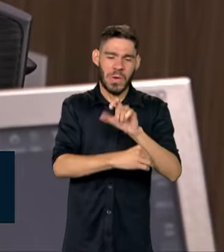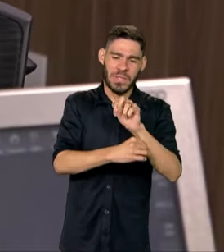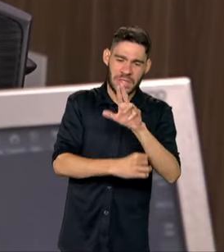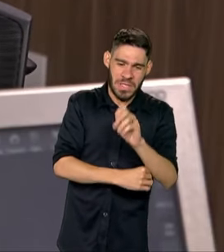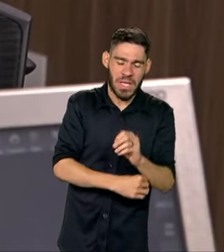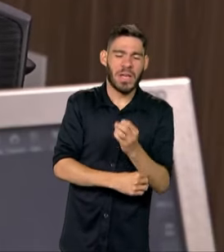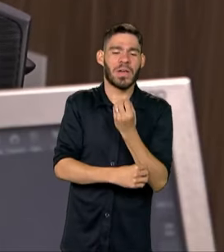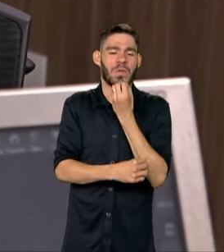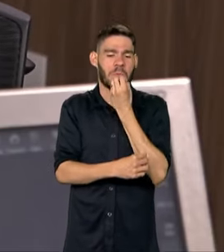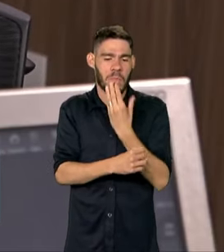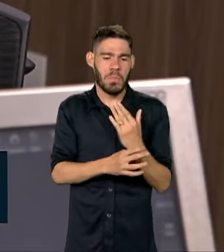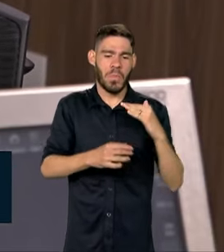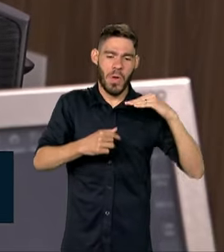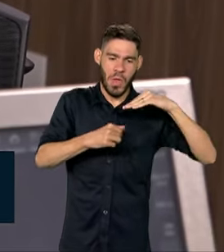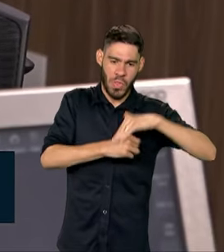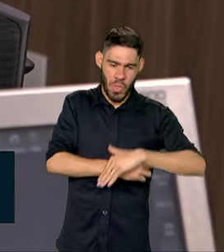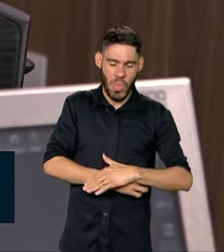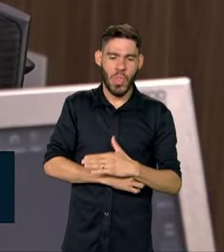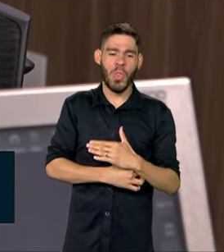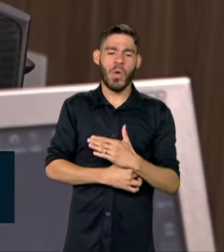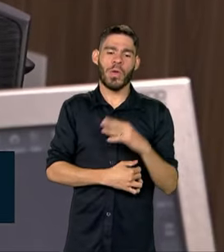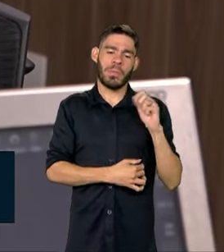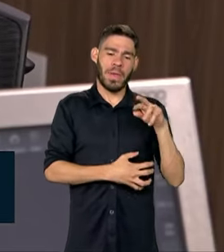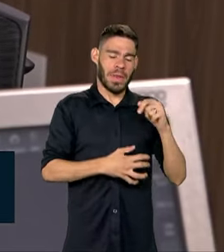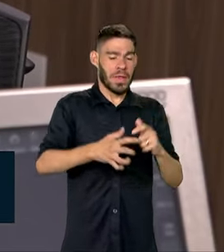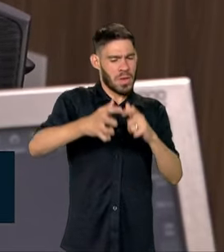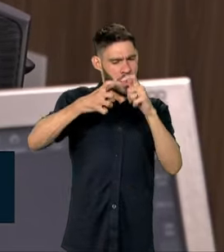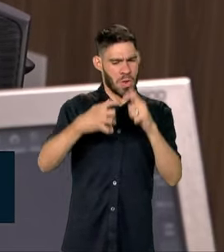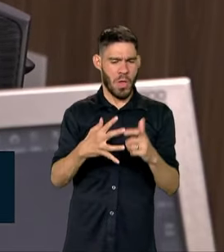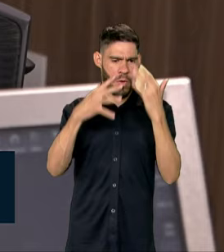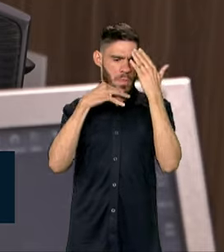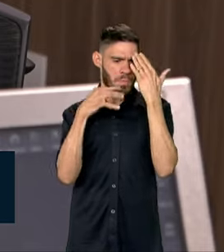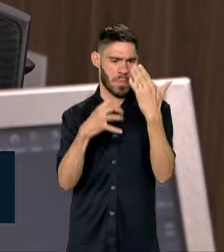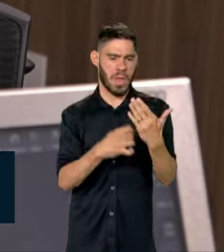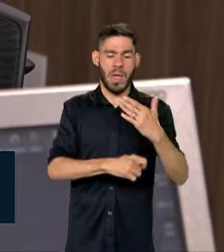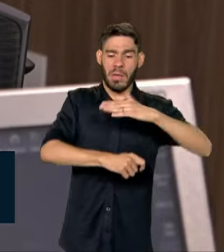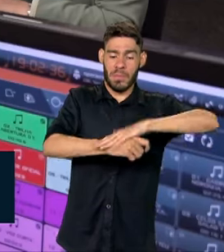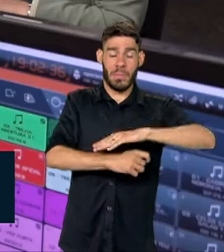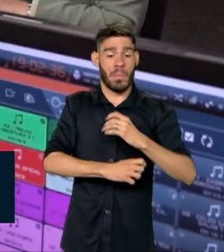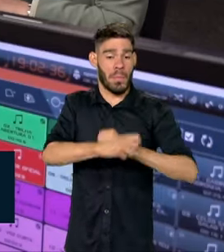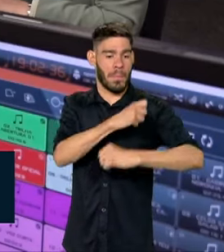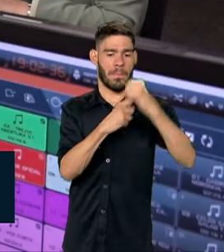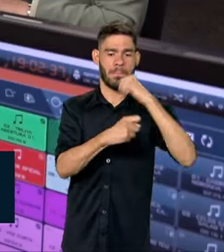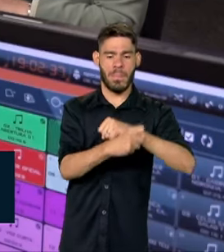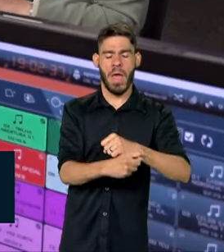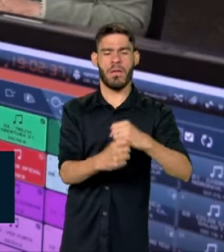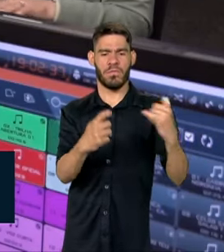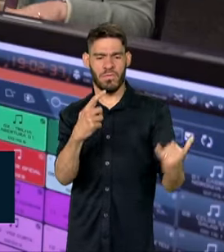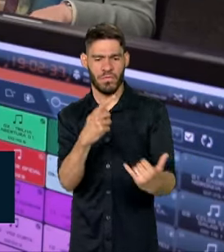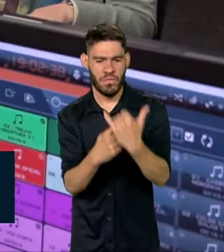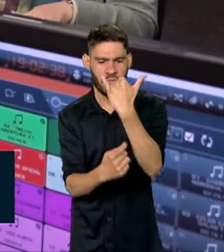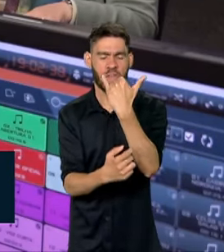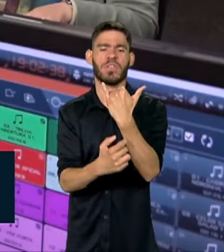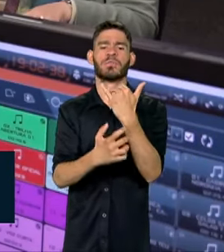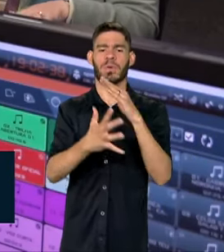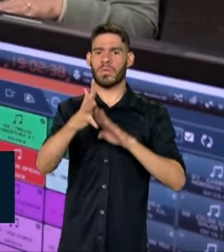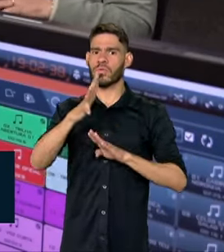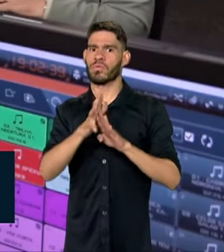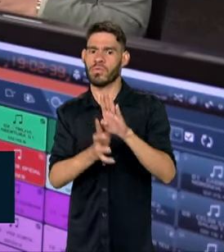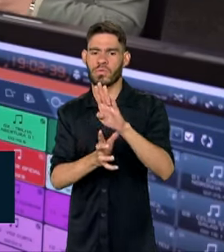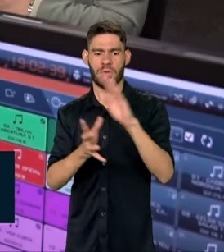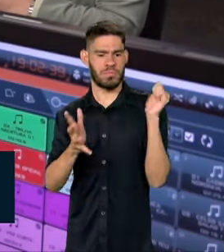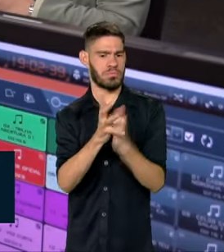noite, Mariana. Obrigada pelo espaço. Bom, ministra, no ano passado o número de vítimas de feminicídio atingiu o maior